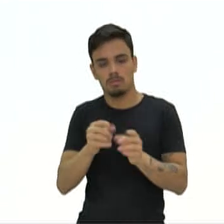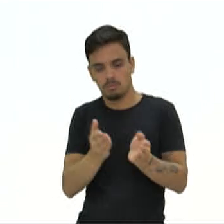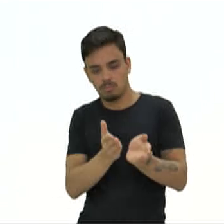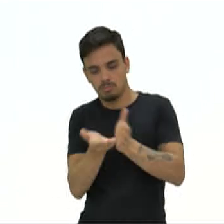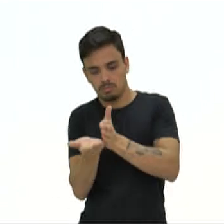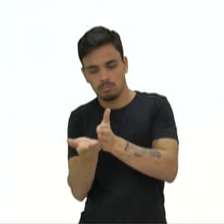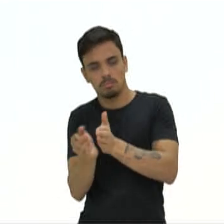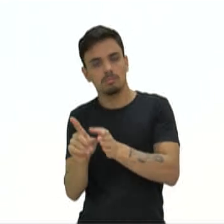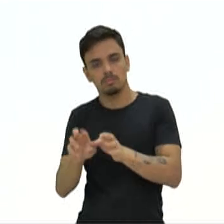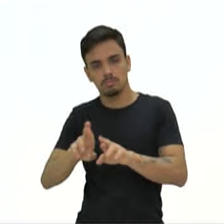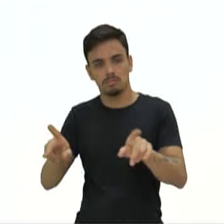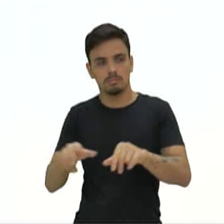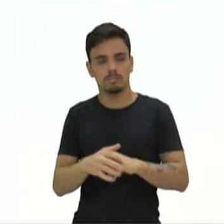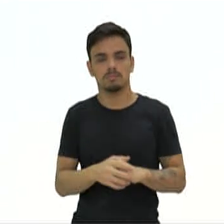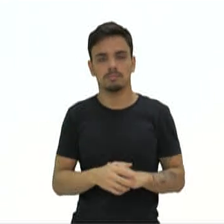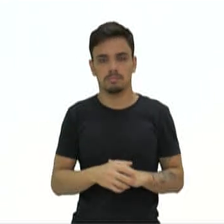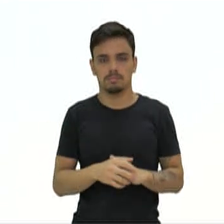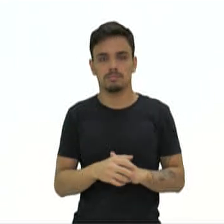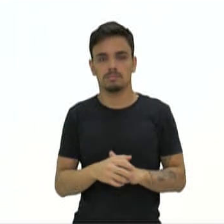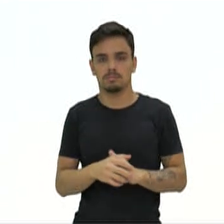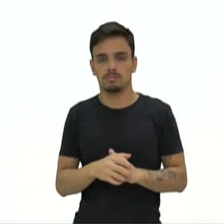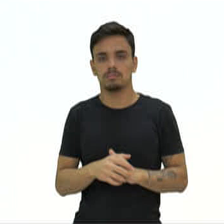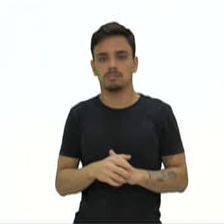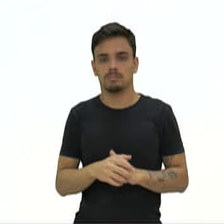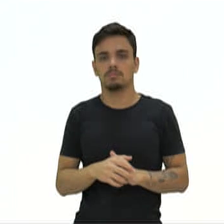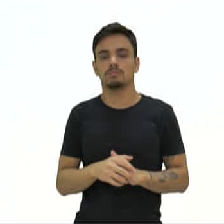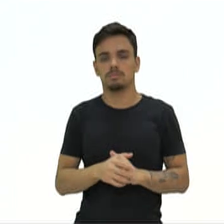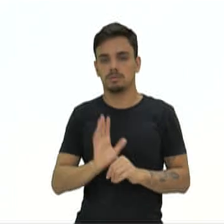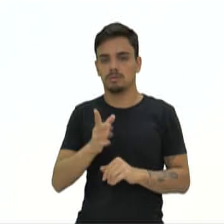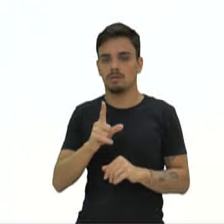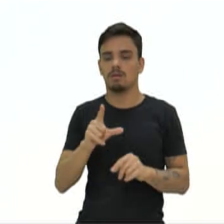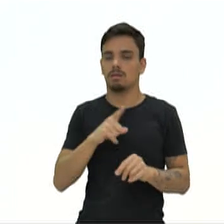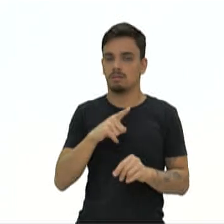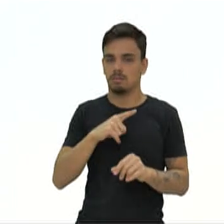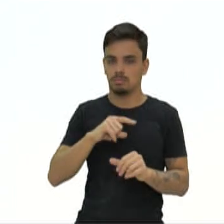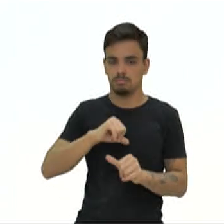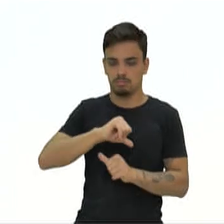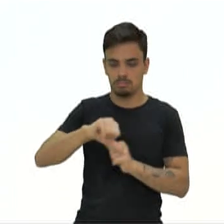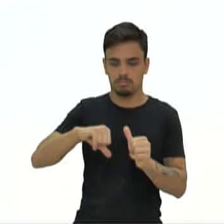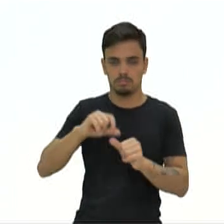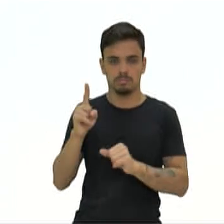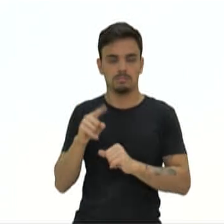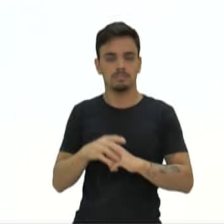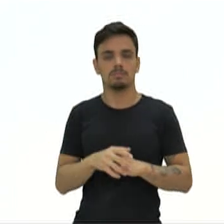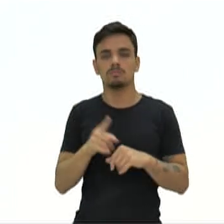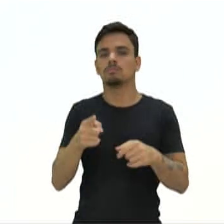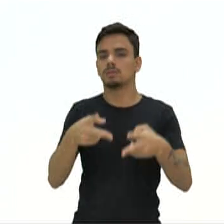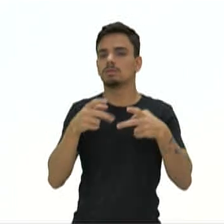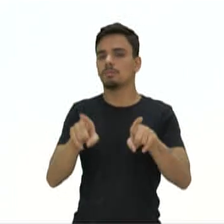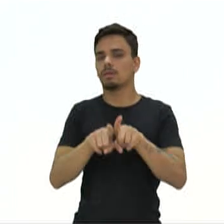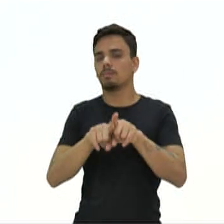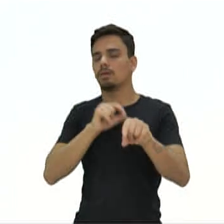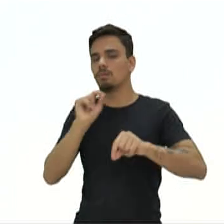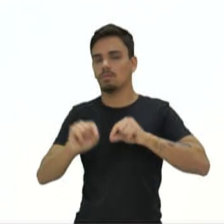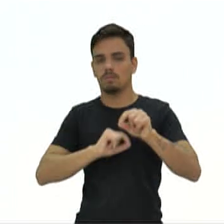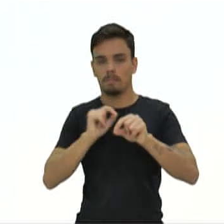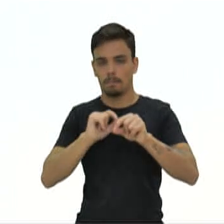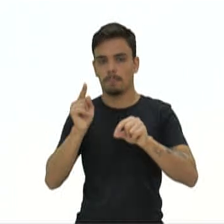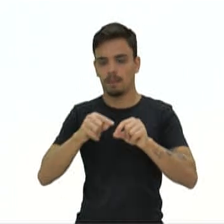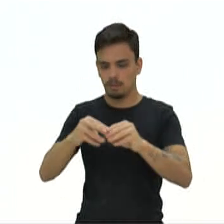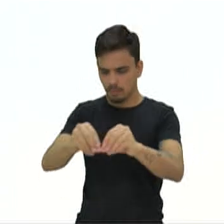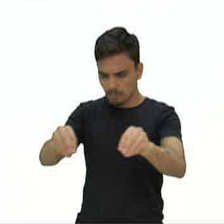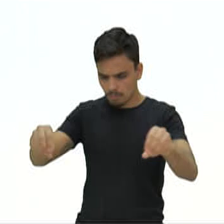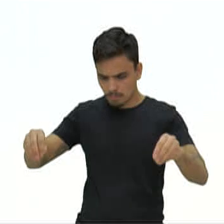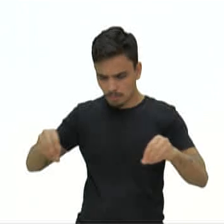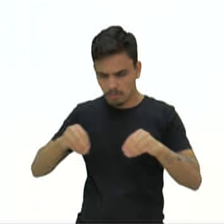direita, a água da chuva ia vir e carregando tudo isso. Então, e você percebe que é um solo bastante arenoso. Se você